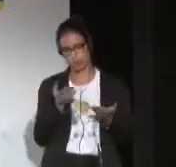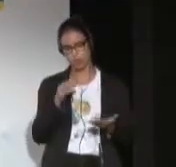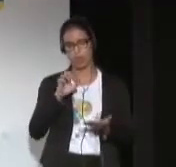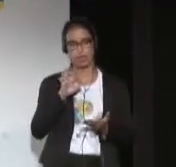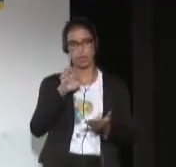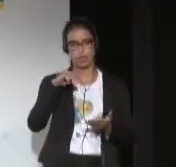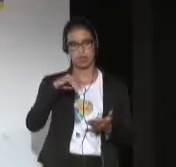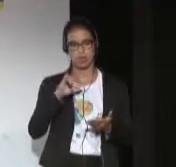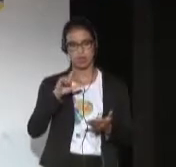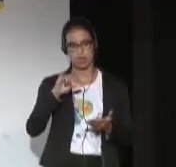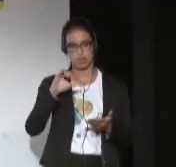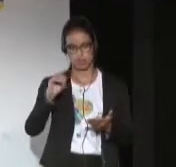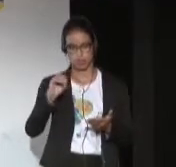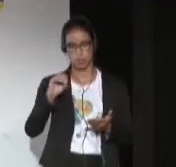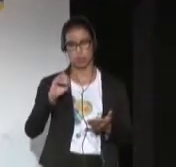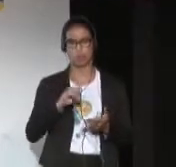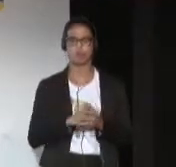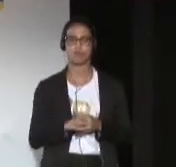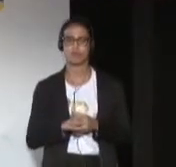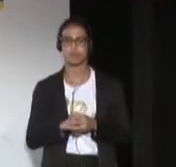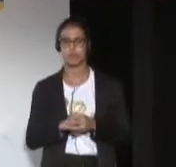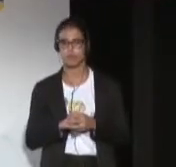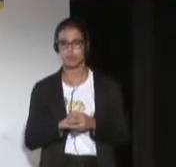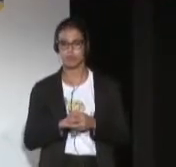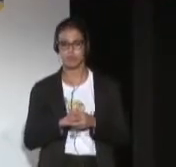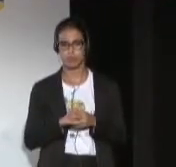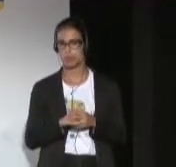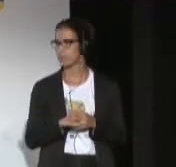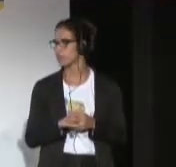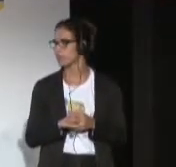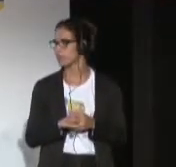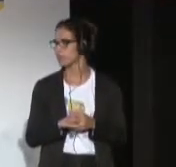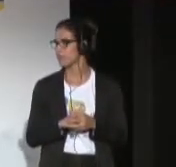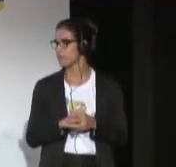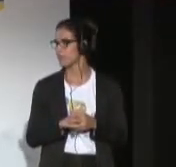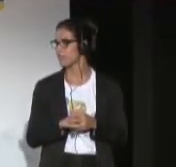Bem-vindo, Munaro. Emílio Munaro, vem aqui. Bem-vindo, Emílio.